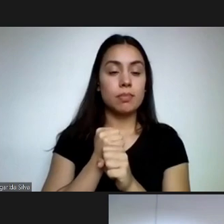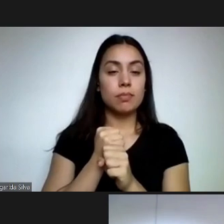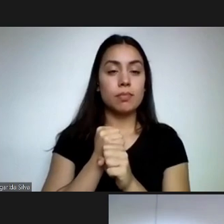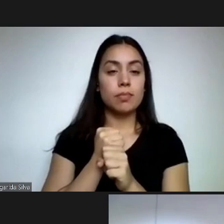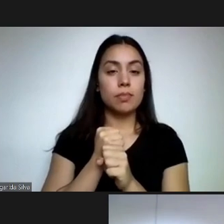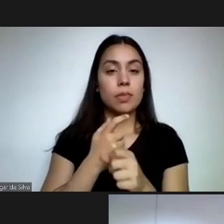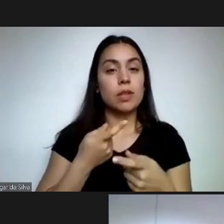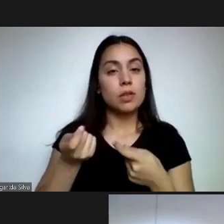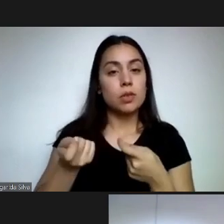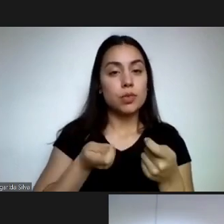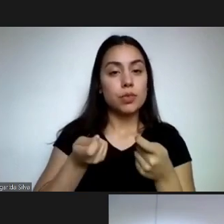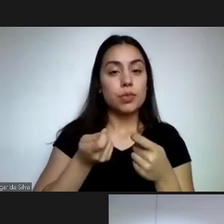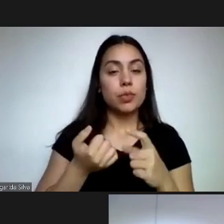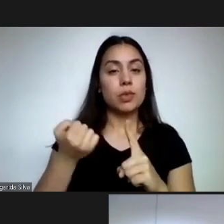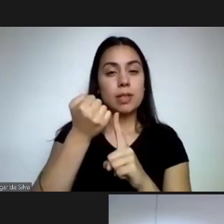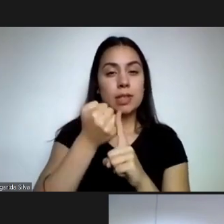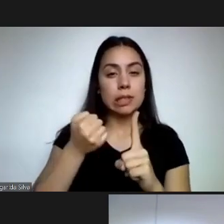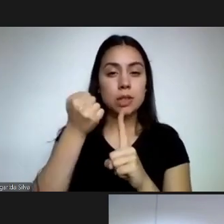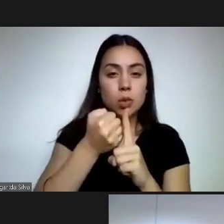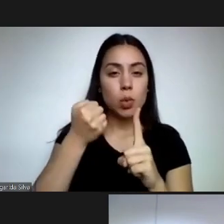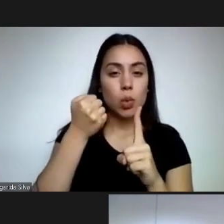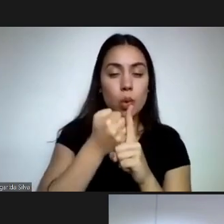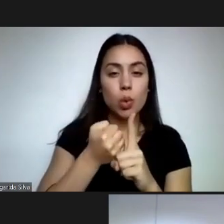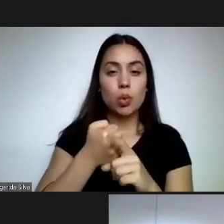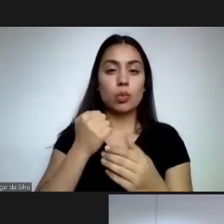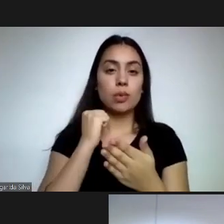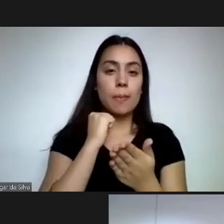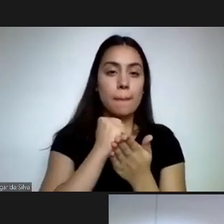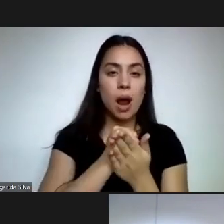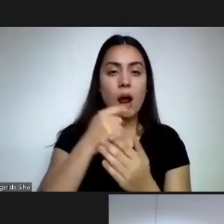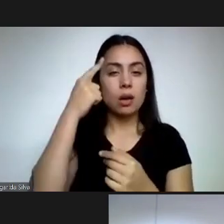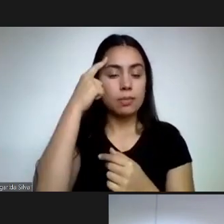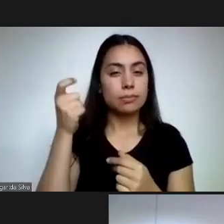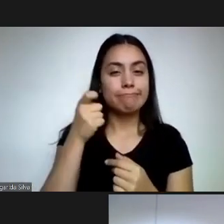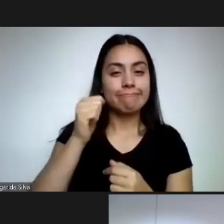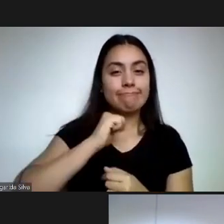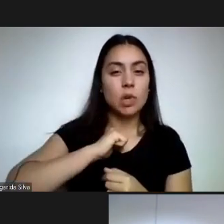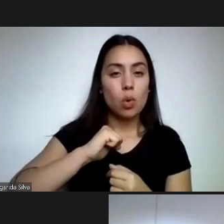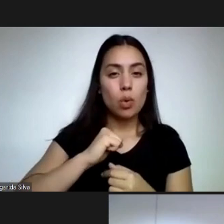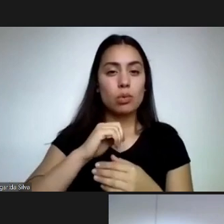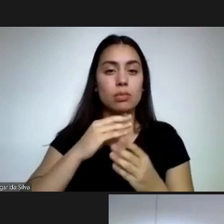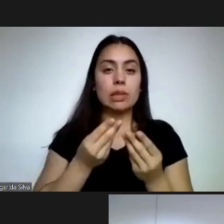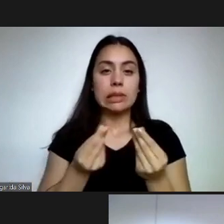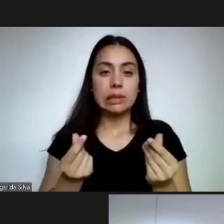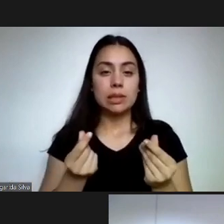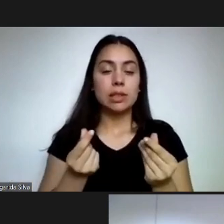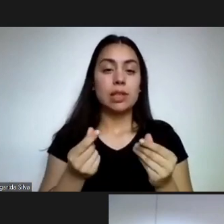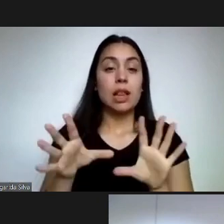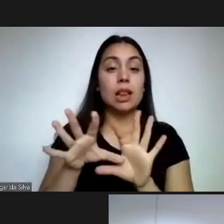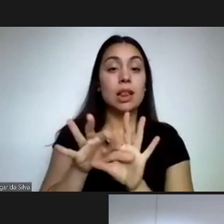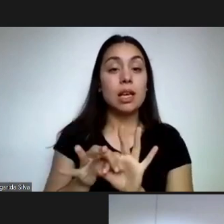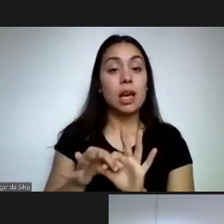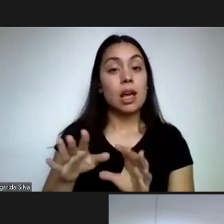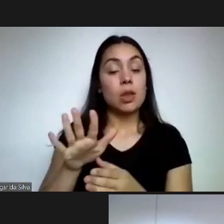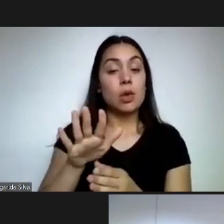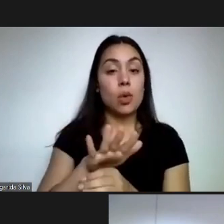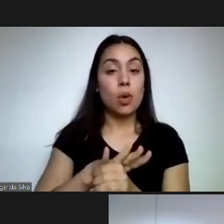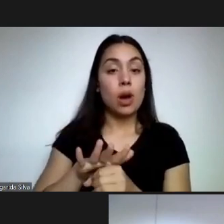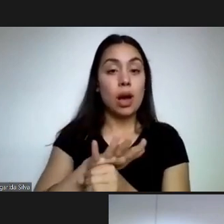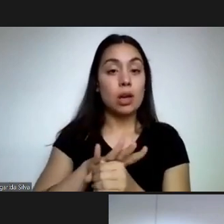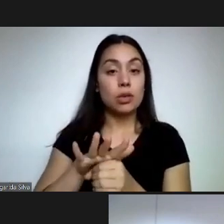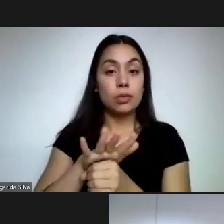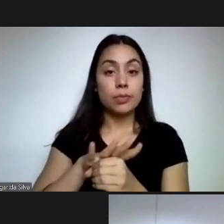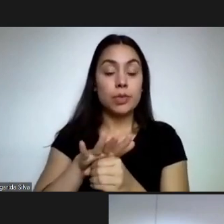a temática da desconstrução de estereótipos, do respeito pela diferença, da interculturalidade, muito associada à área que nós chamamos de educação